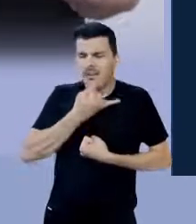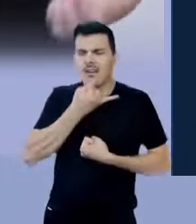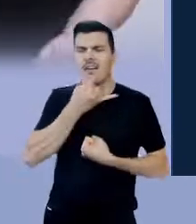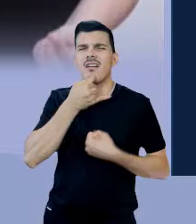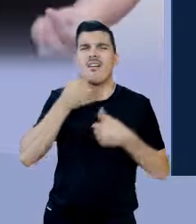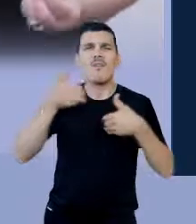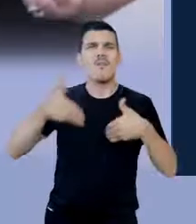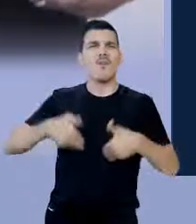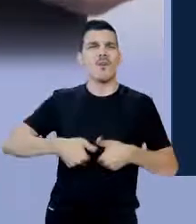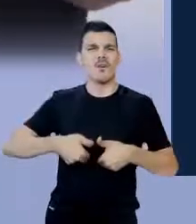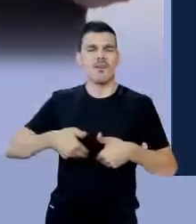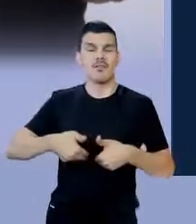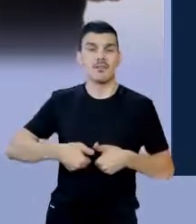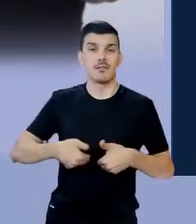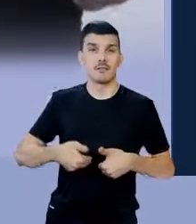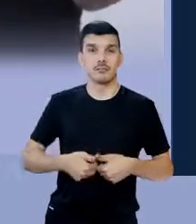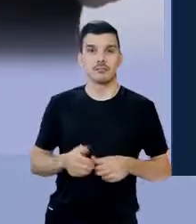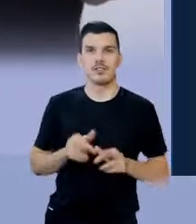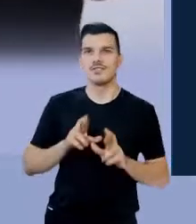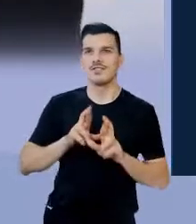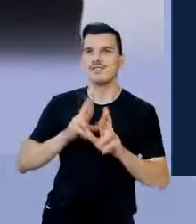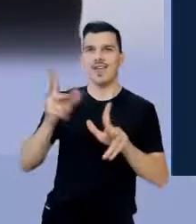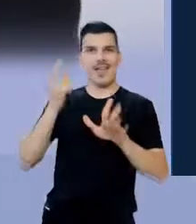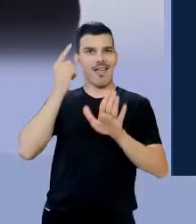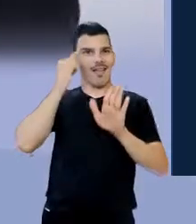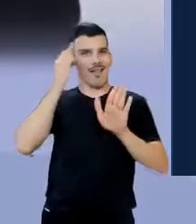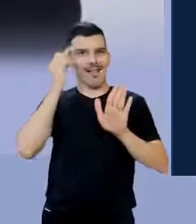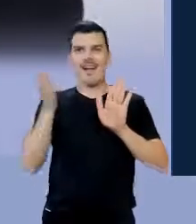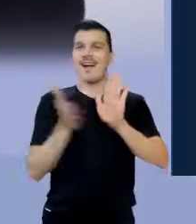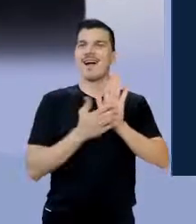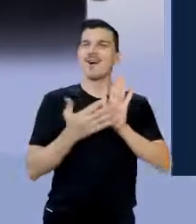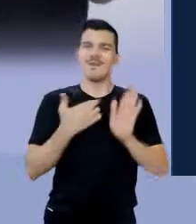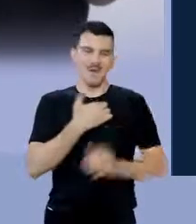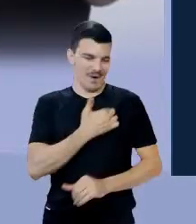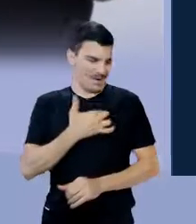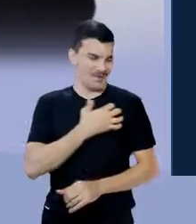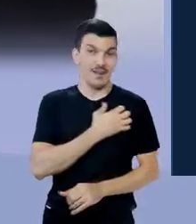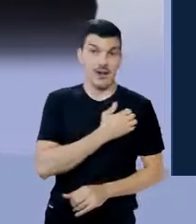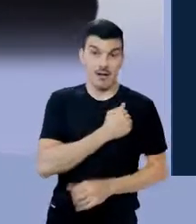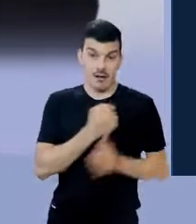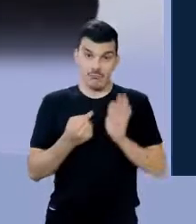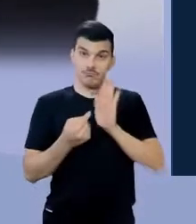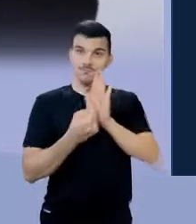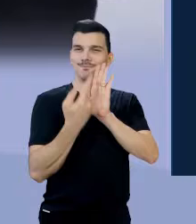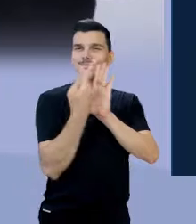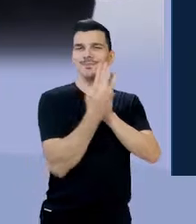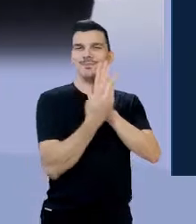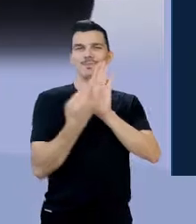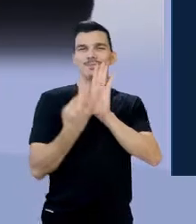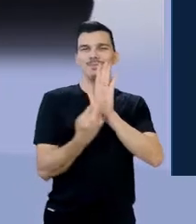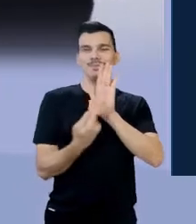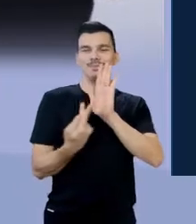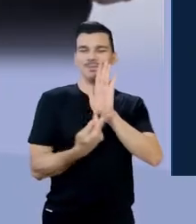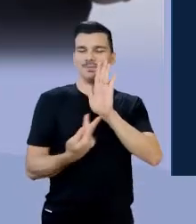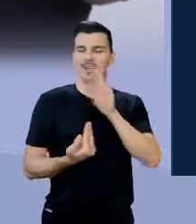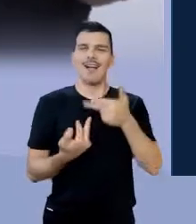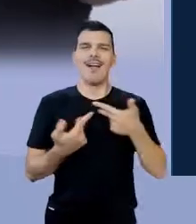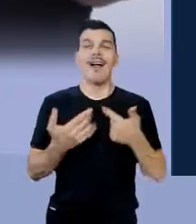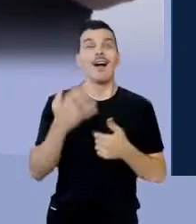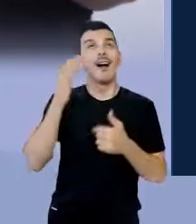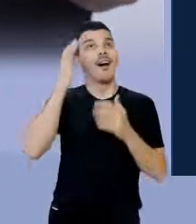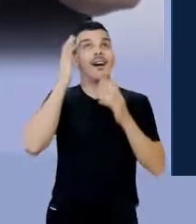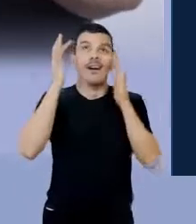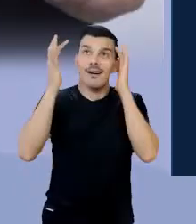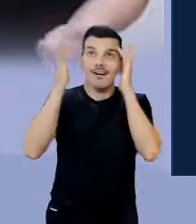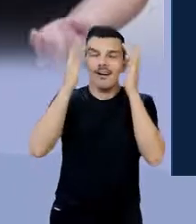profunda fome. Então, diferente da idealização do homem romântico, que mostra todo um